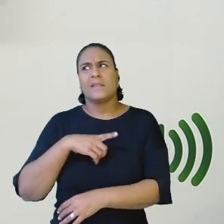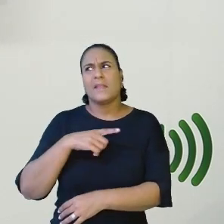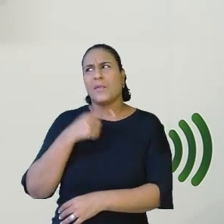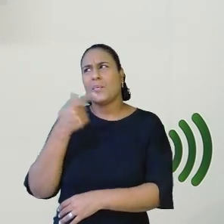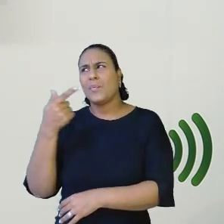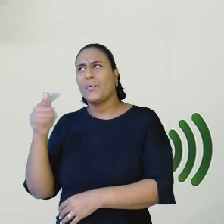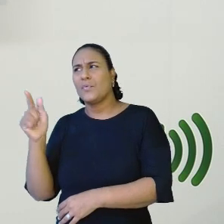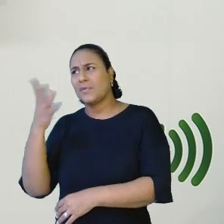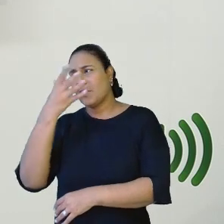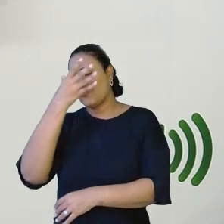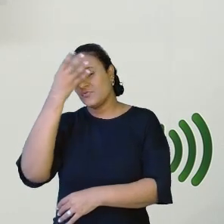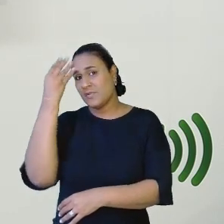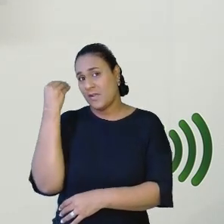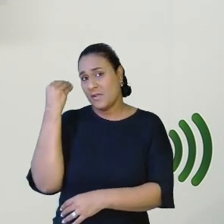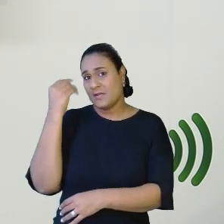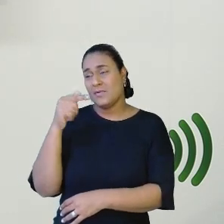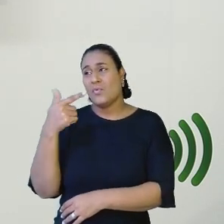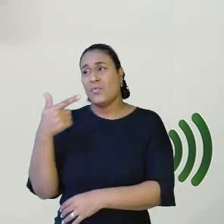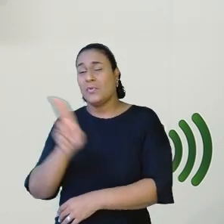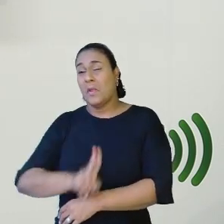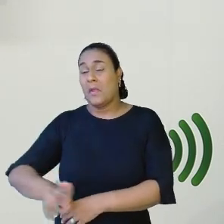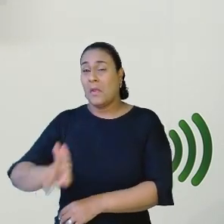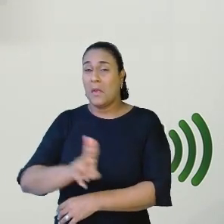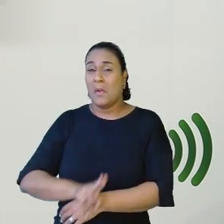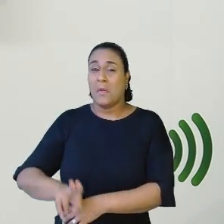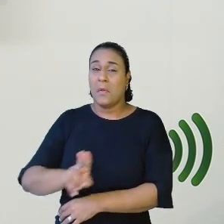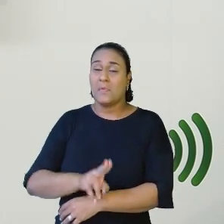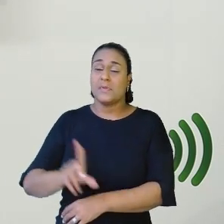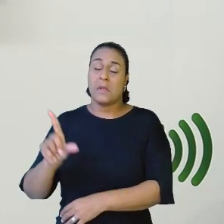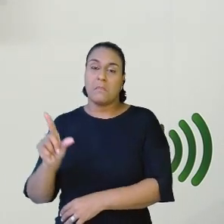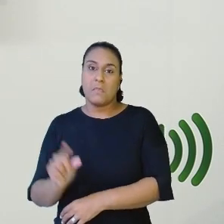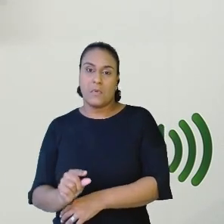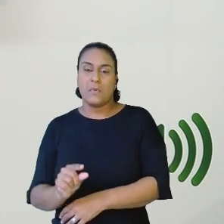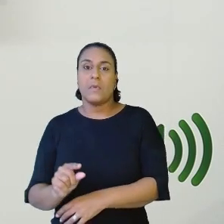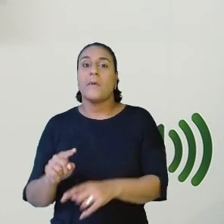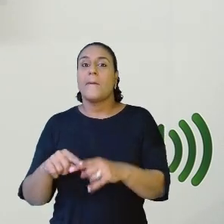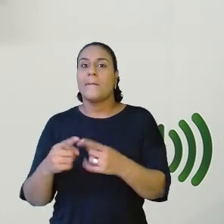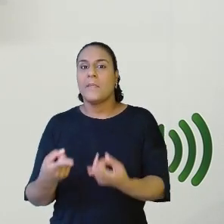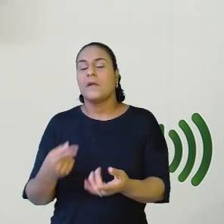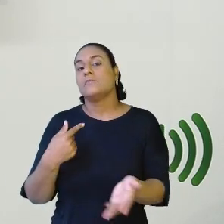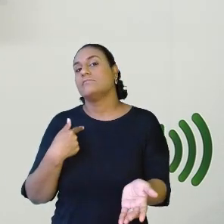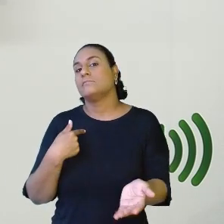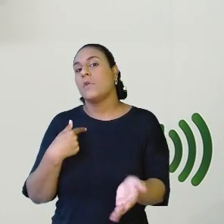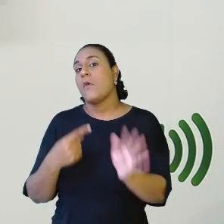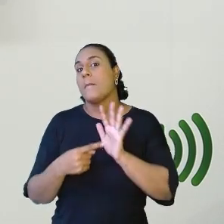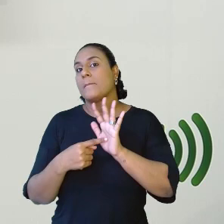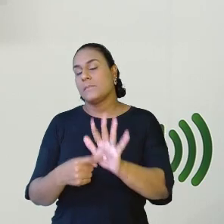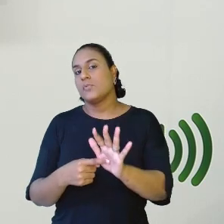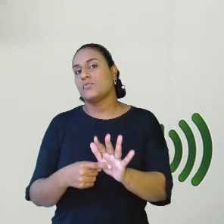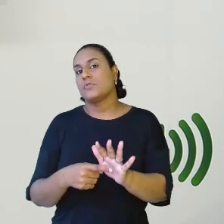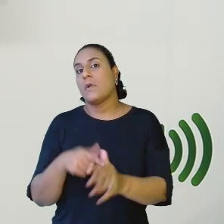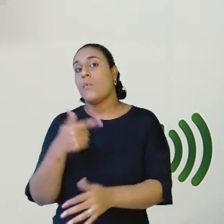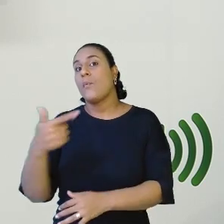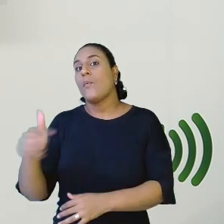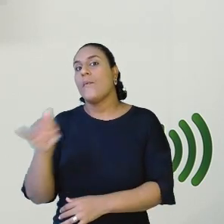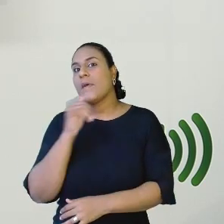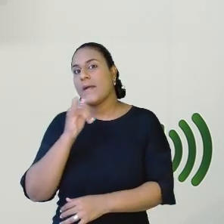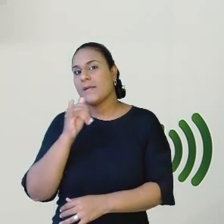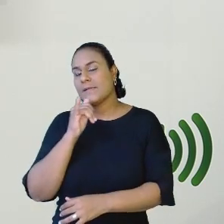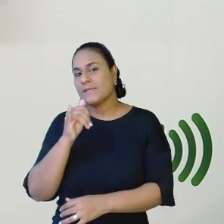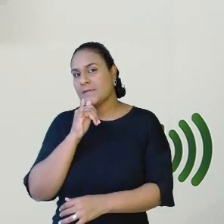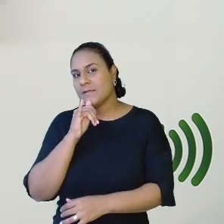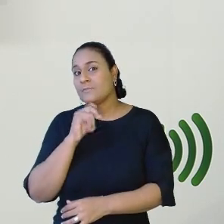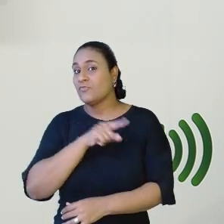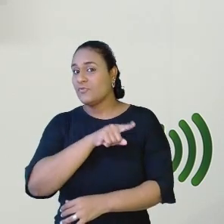menos utilizados e aparecendo mais. Mas aí eu trouxe para vocês outros exemplos que eu tenho certeza que vocês reconhecem e